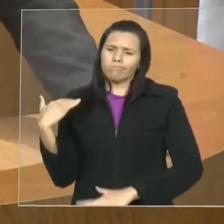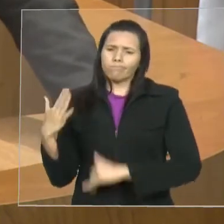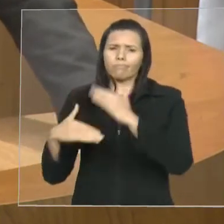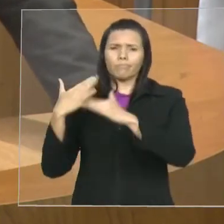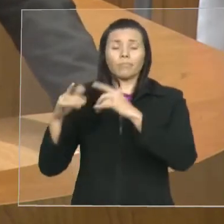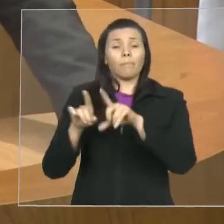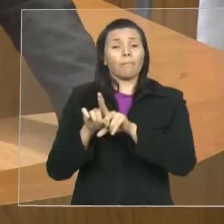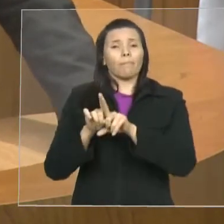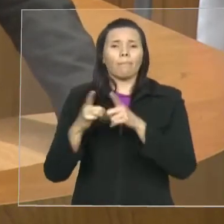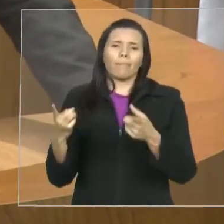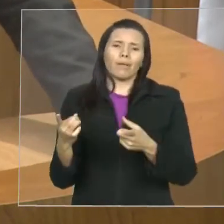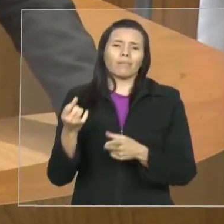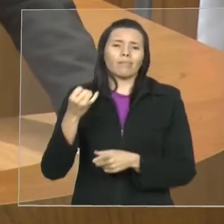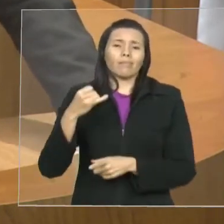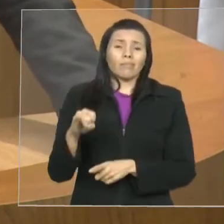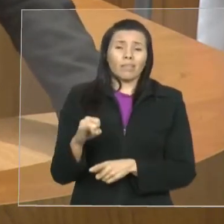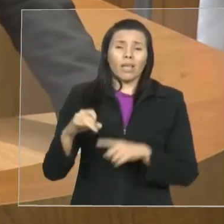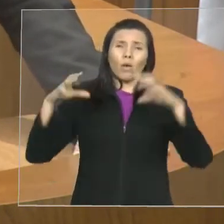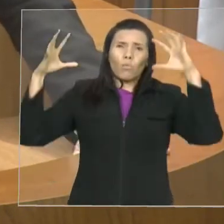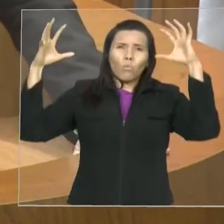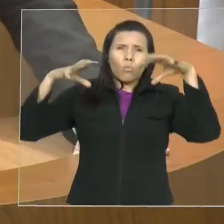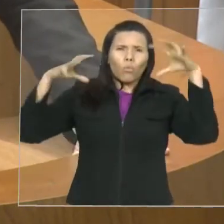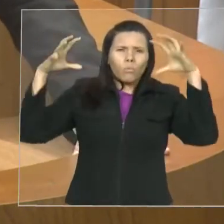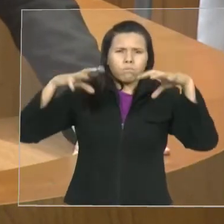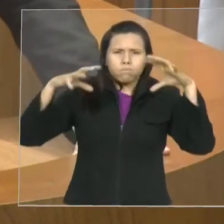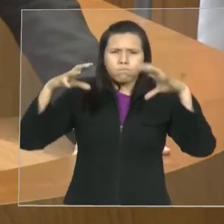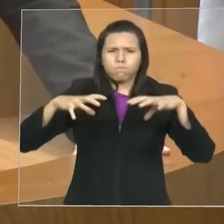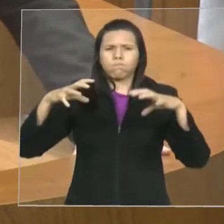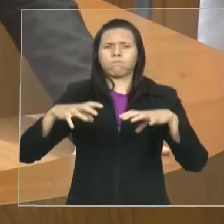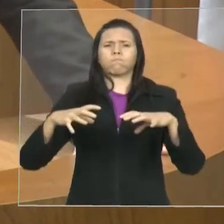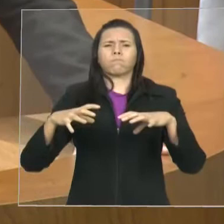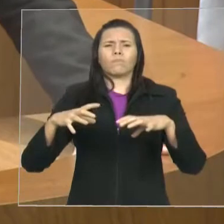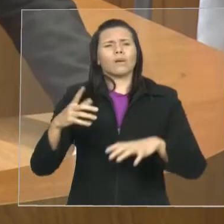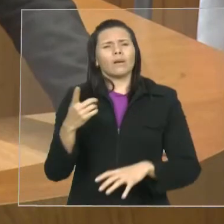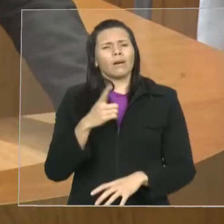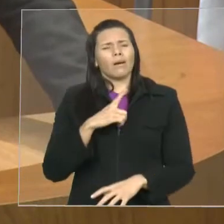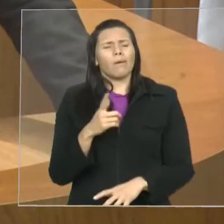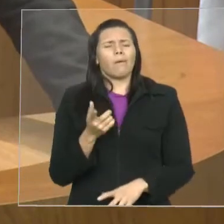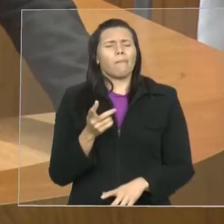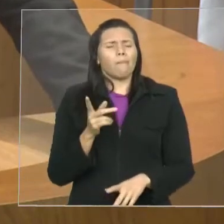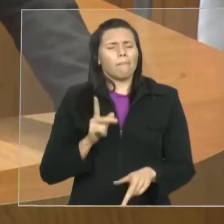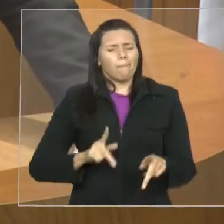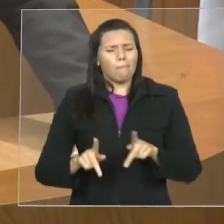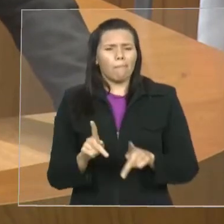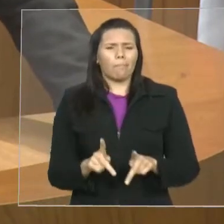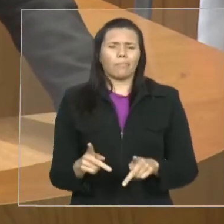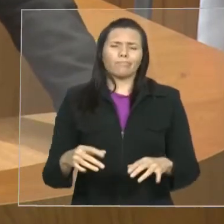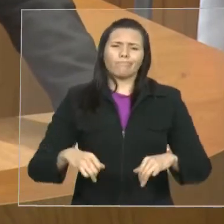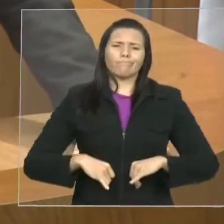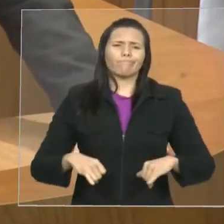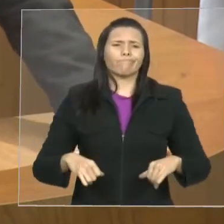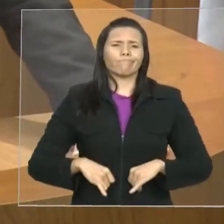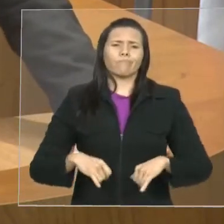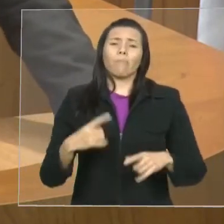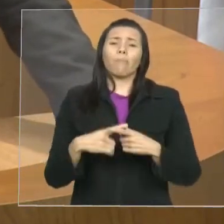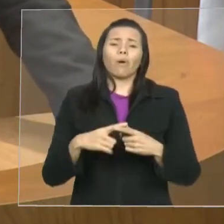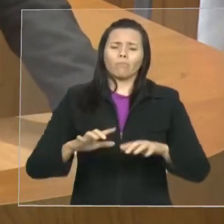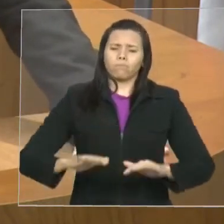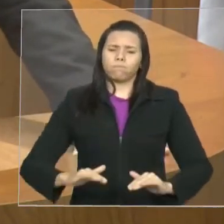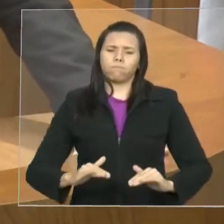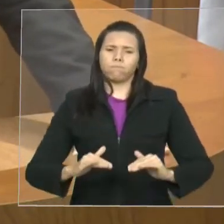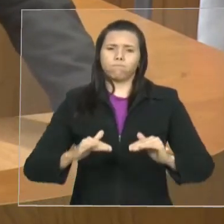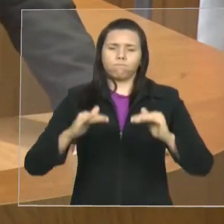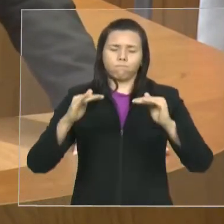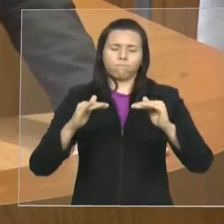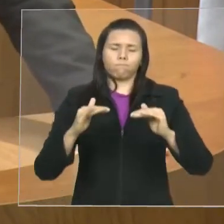deixa toda uma população ilhada e lá estive presente